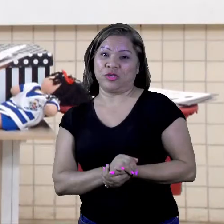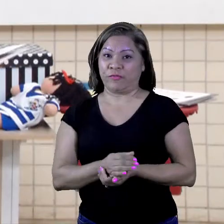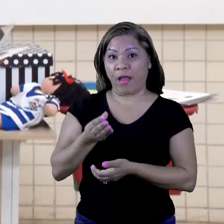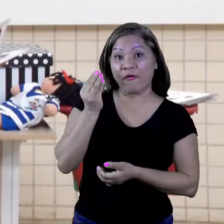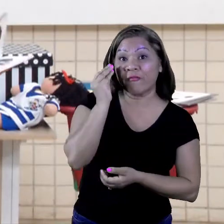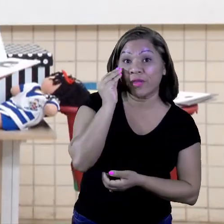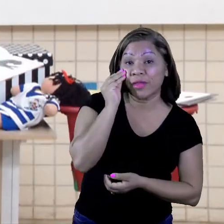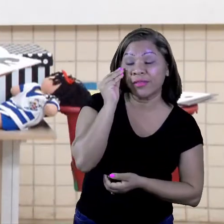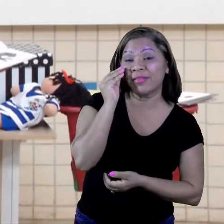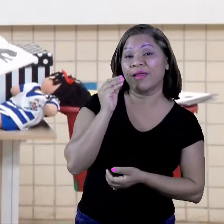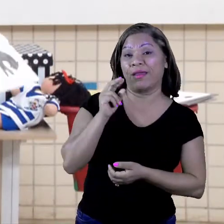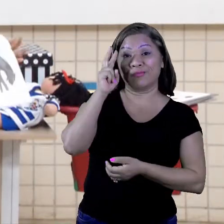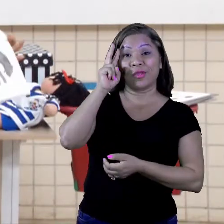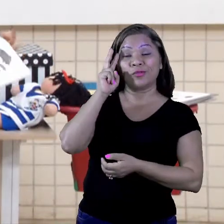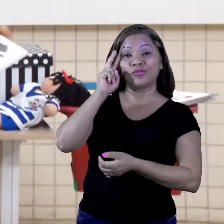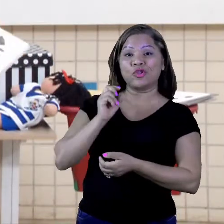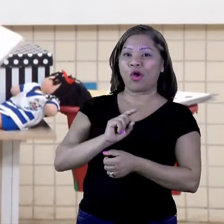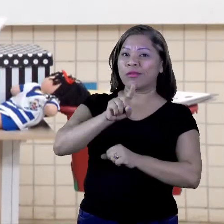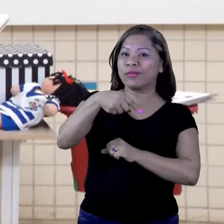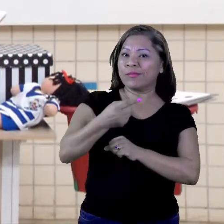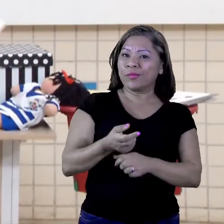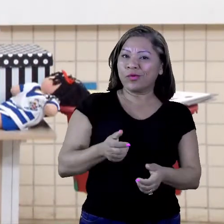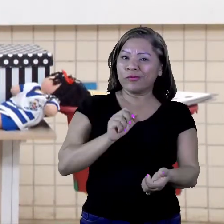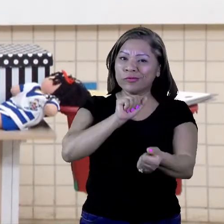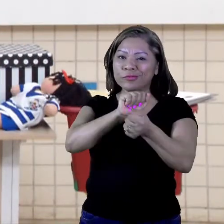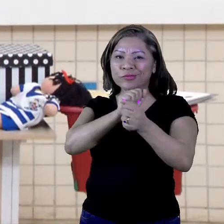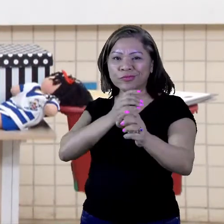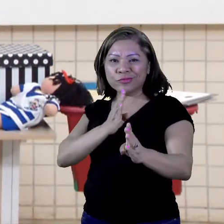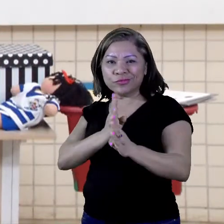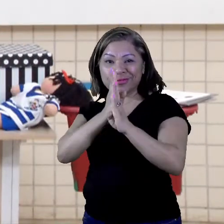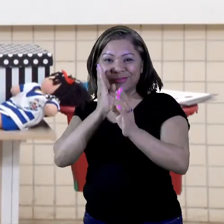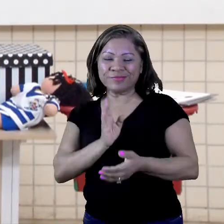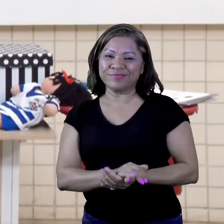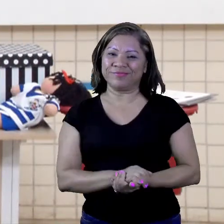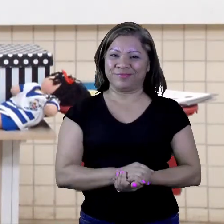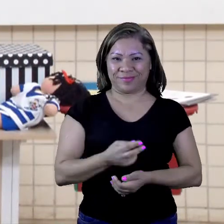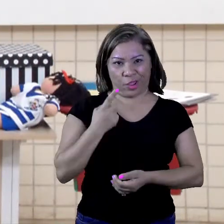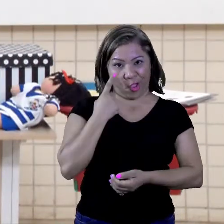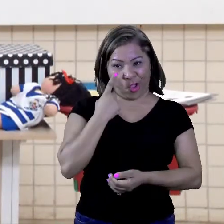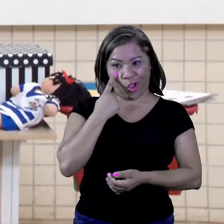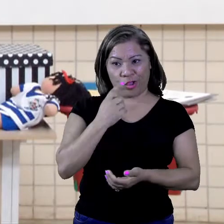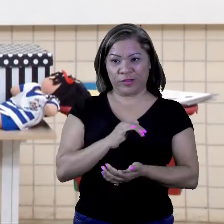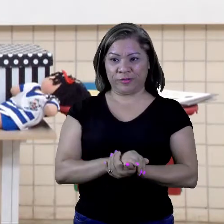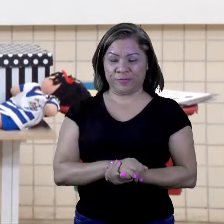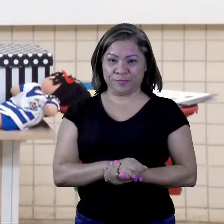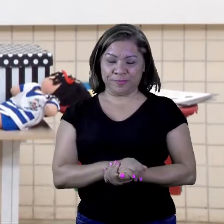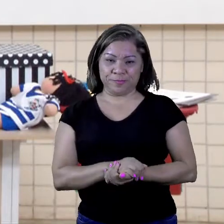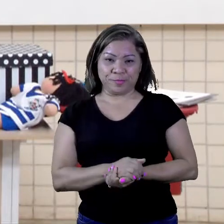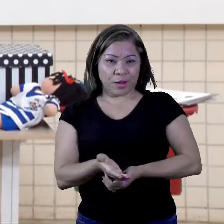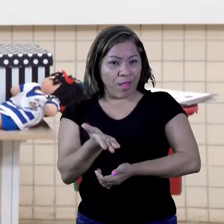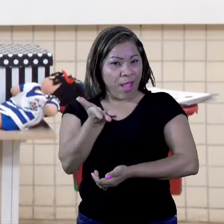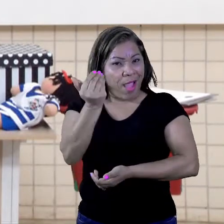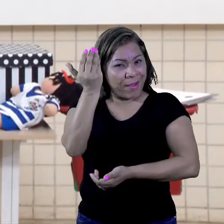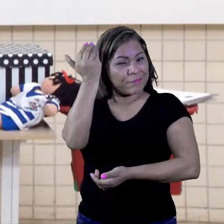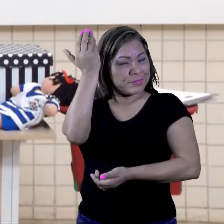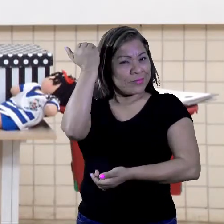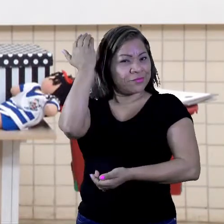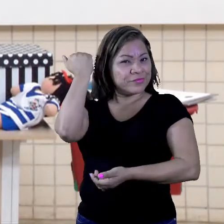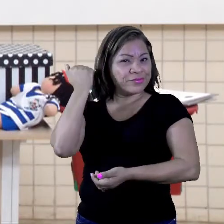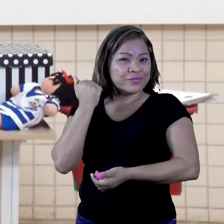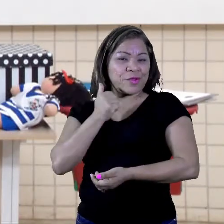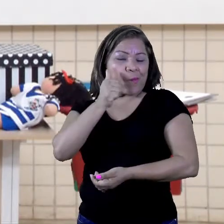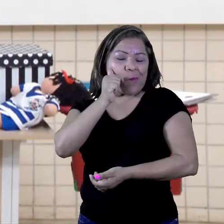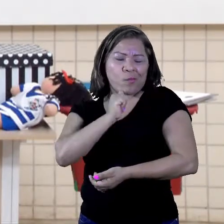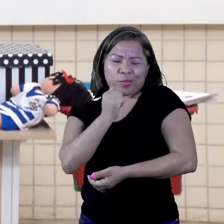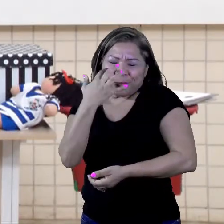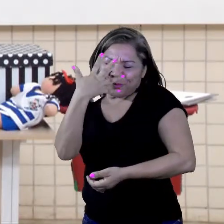vamos juntos depois descobrir, certo? Olha só, era uma vez uma menina